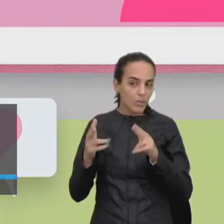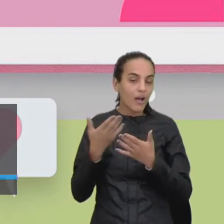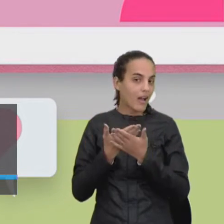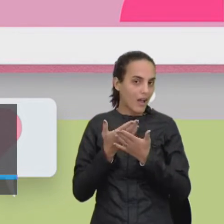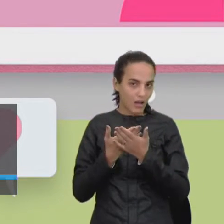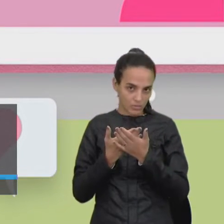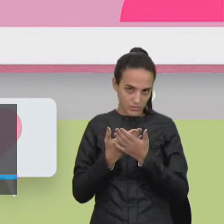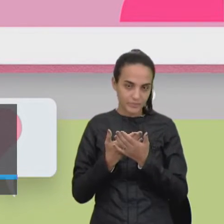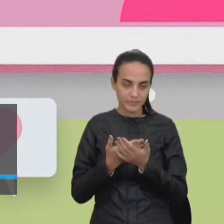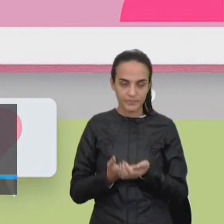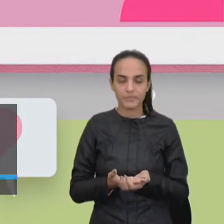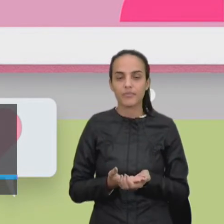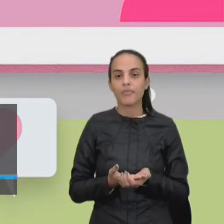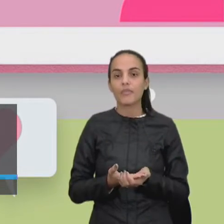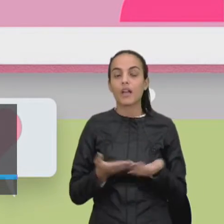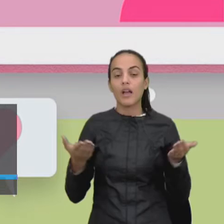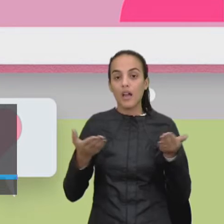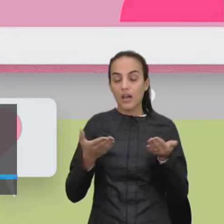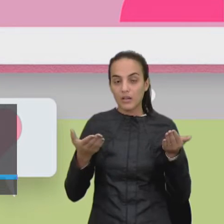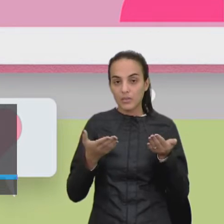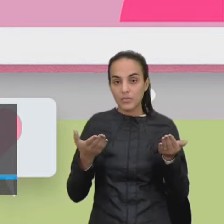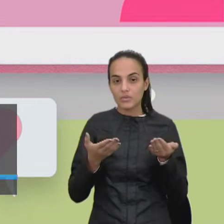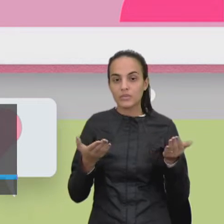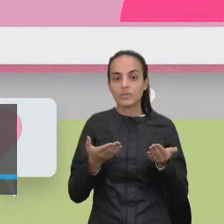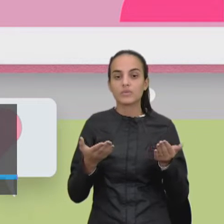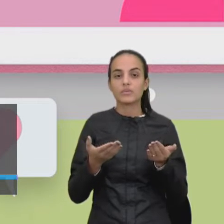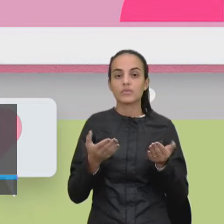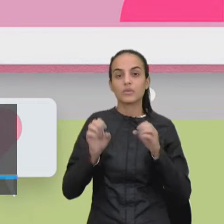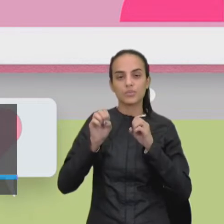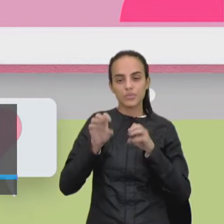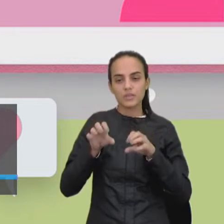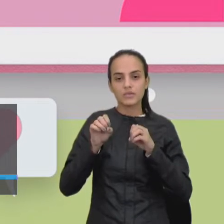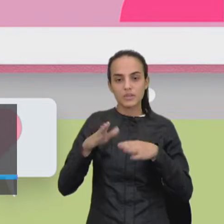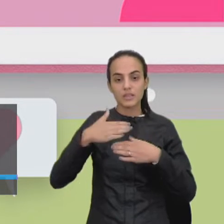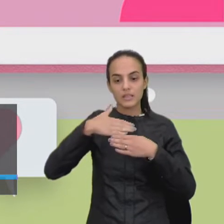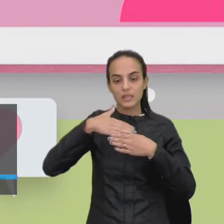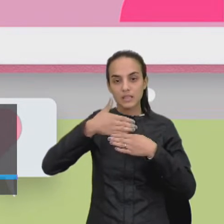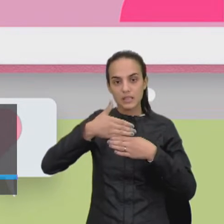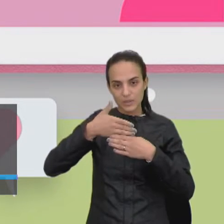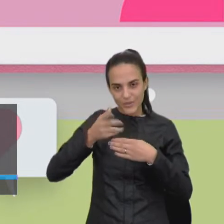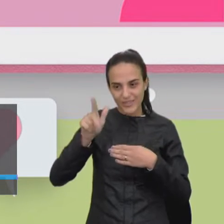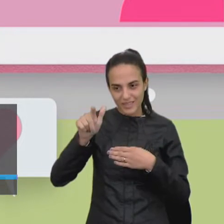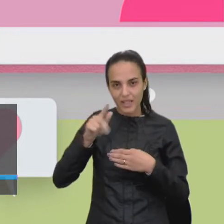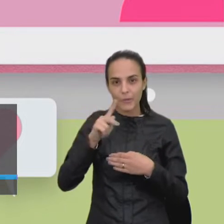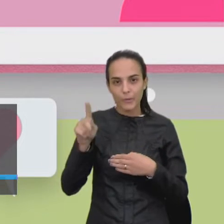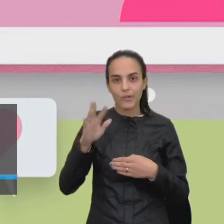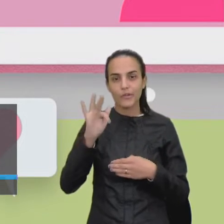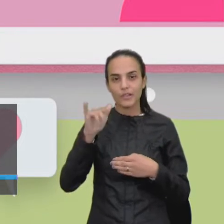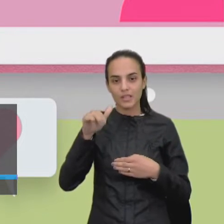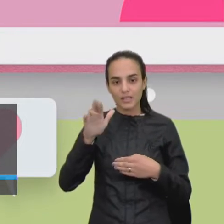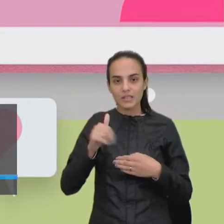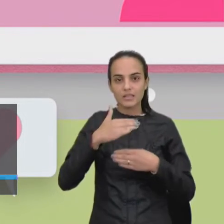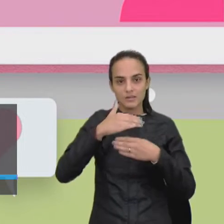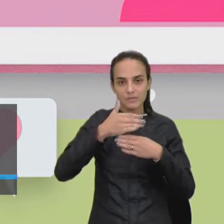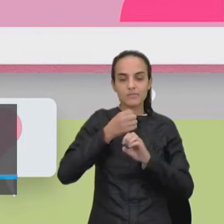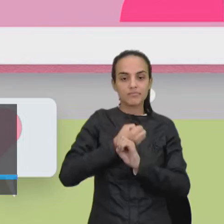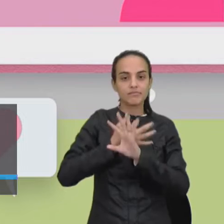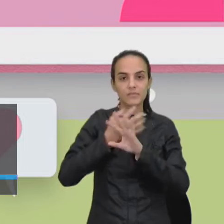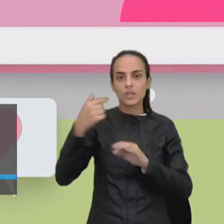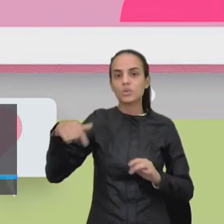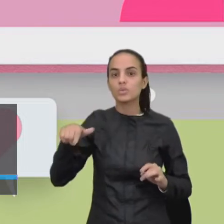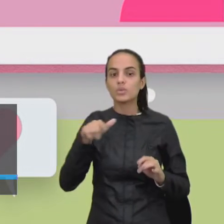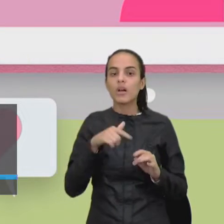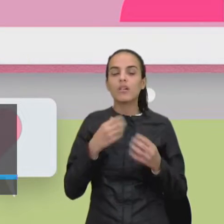na verdade, né? Porque agora com o ensino aí híbrido, né, Prof. Fernanda, e o remoto, nós acabamos